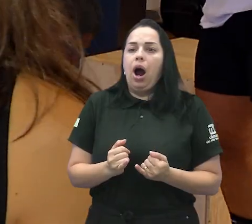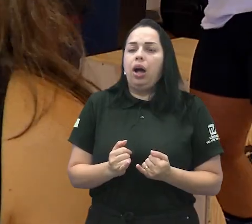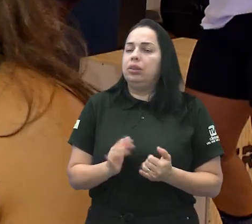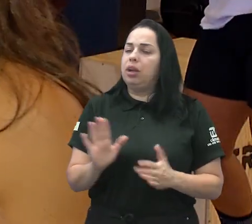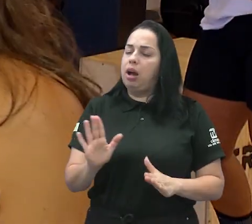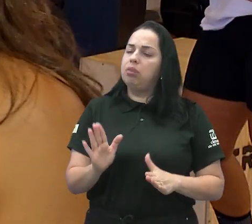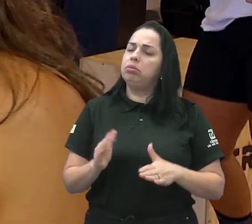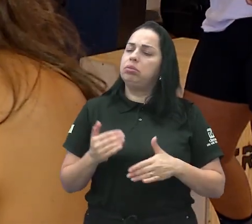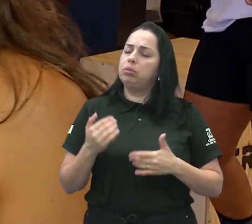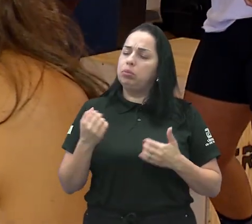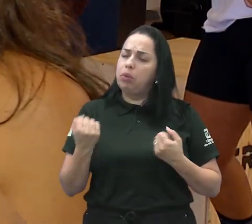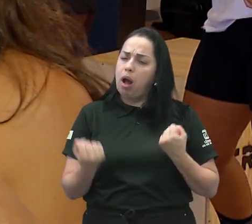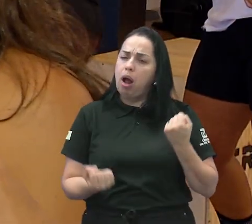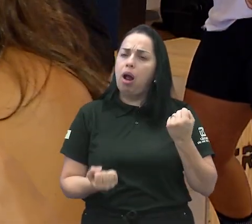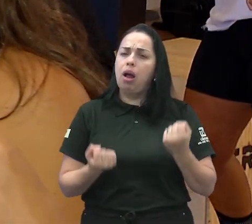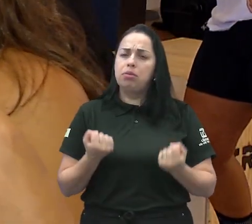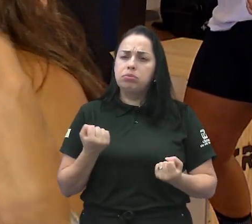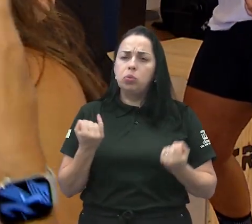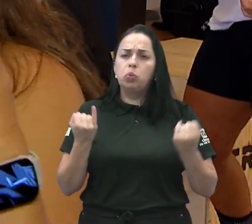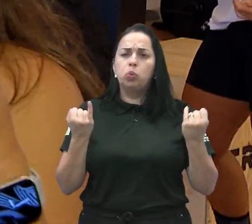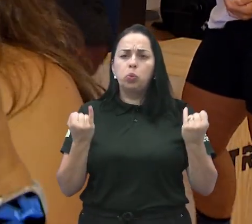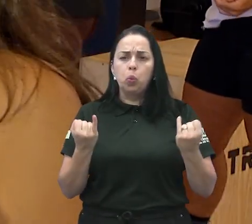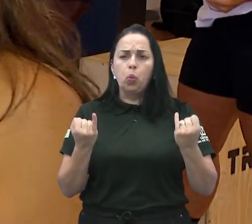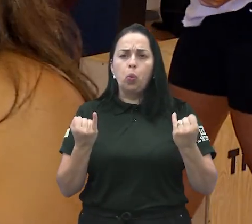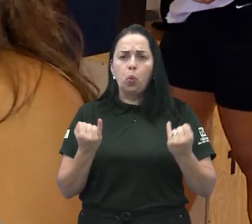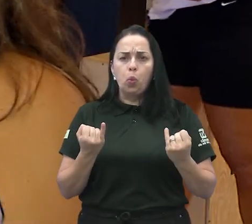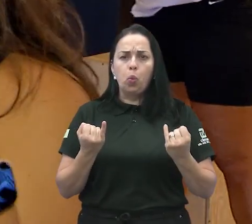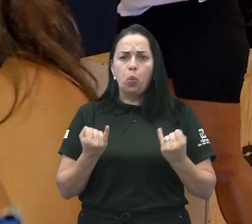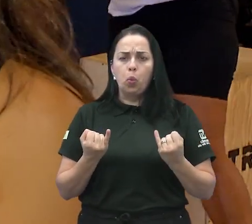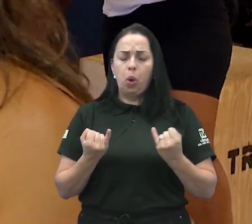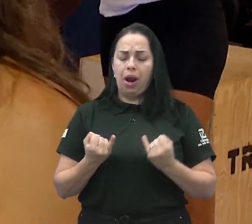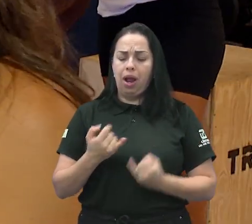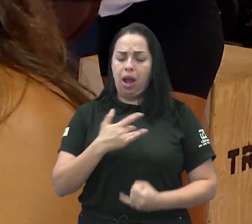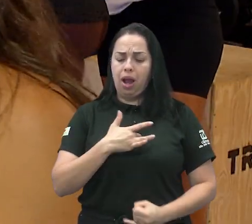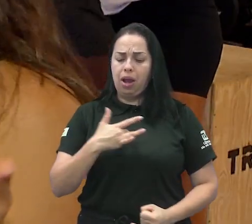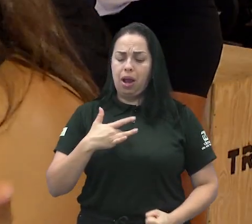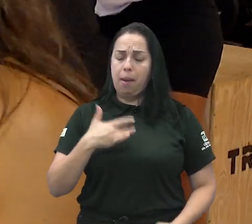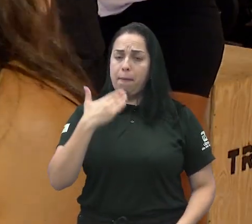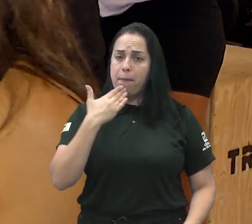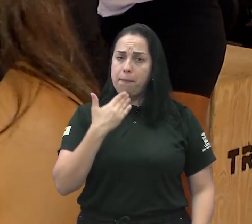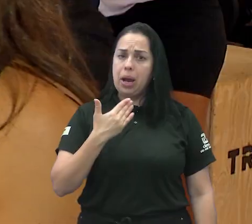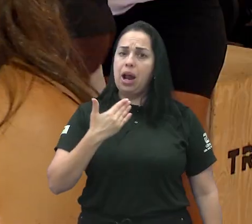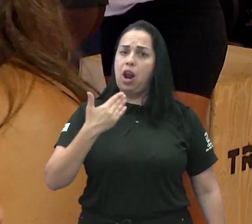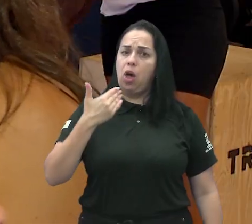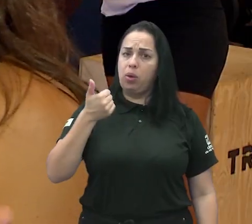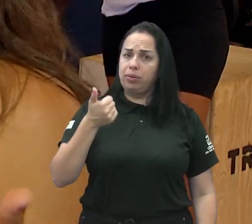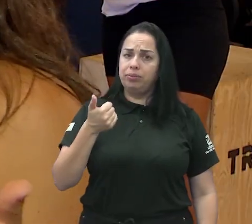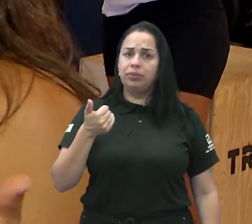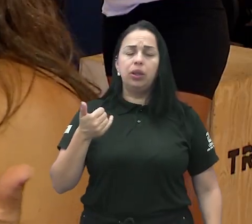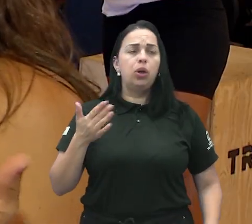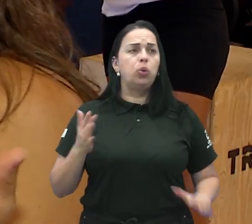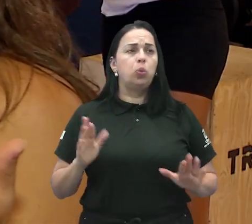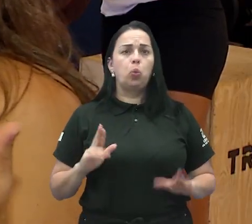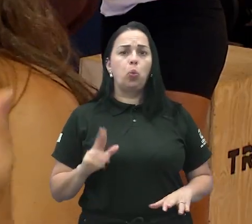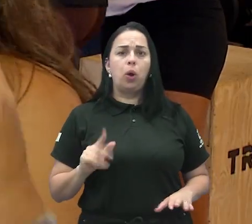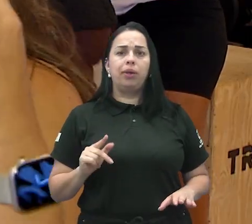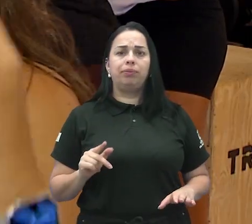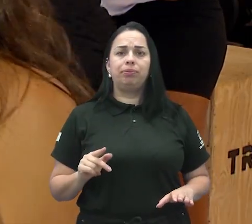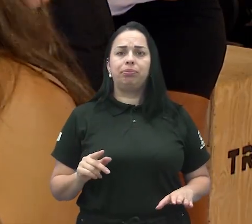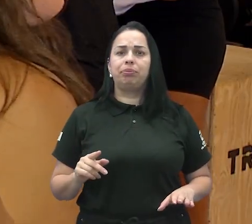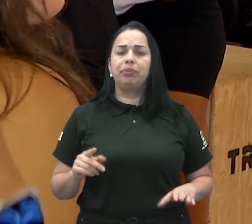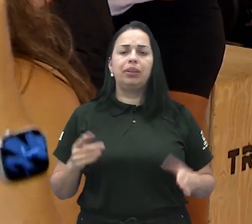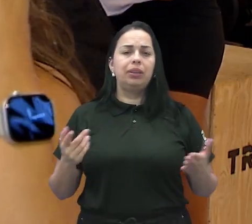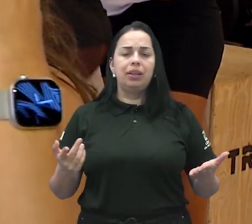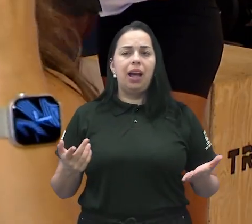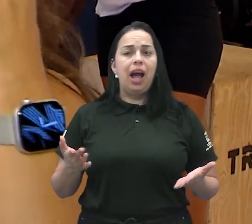longo prazo. A atividade física, ela vai melhorar a saúde, a sua saúde como um todo. Não